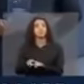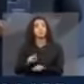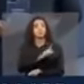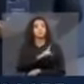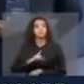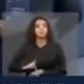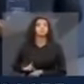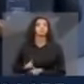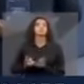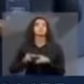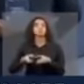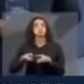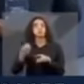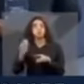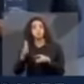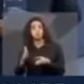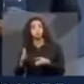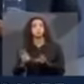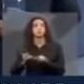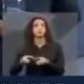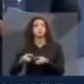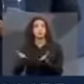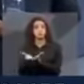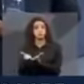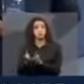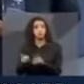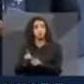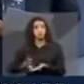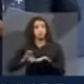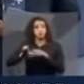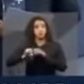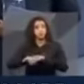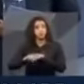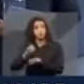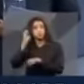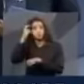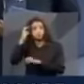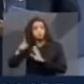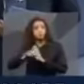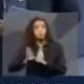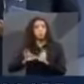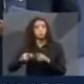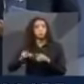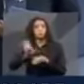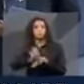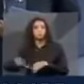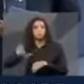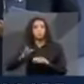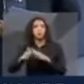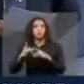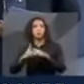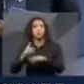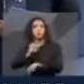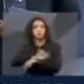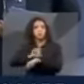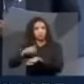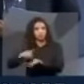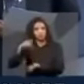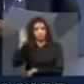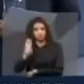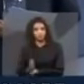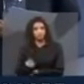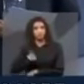Teologia Cristã Evangélica e do Conselho de Educação e Cultura da Convenção Geral das Assembleias de Deus no Brasil.